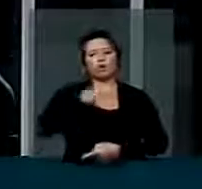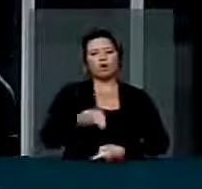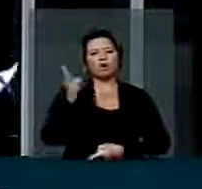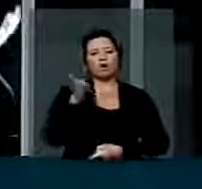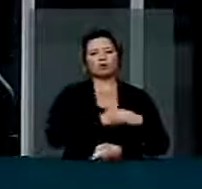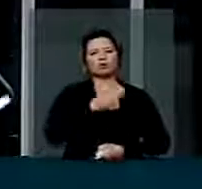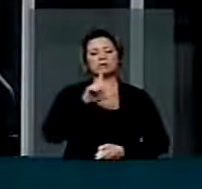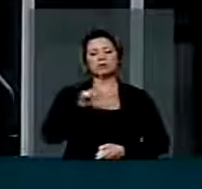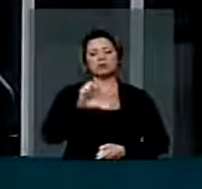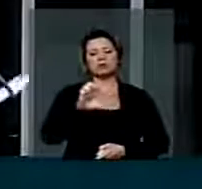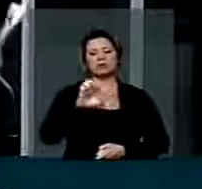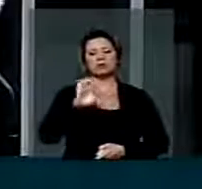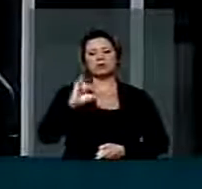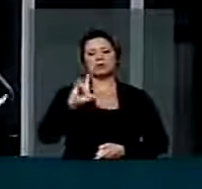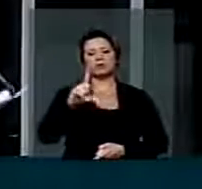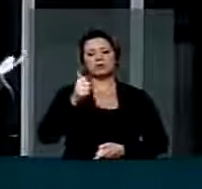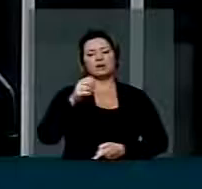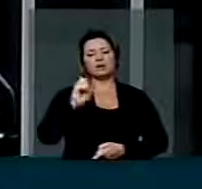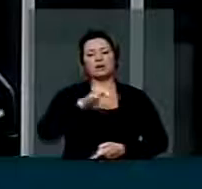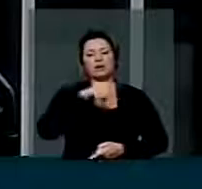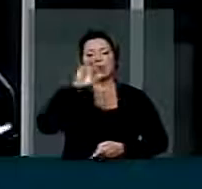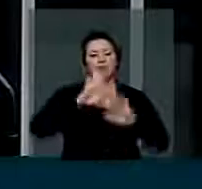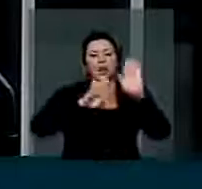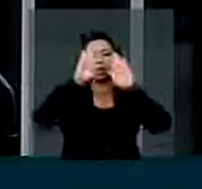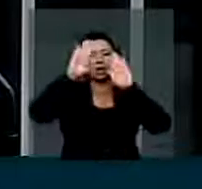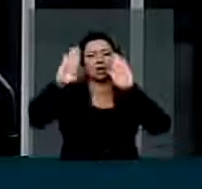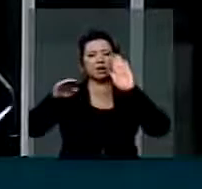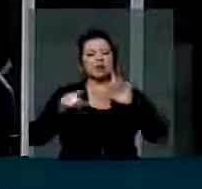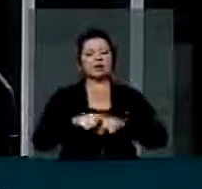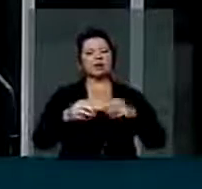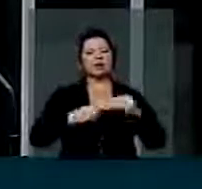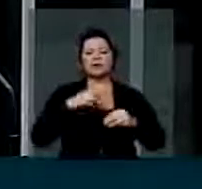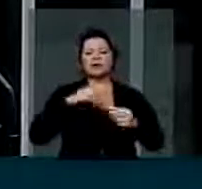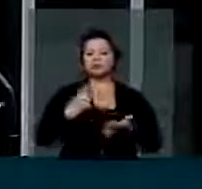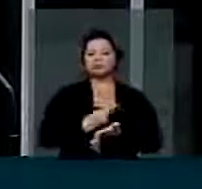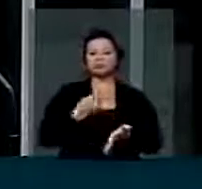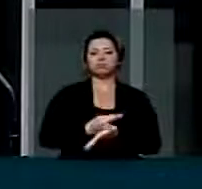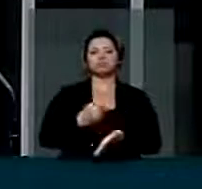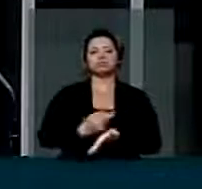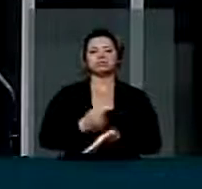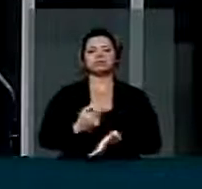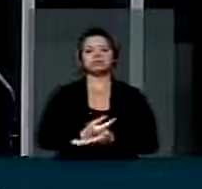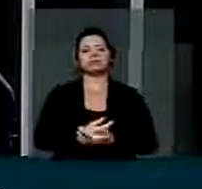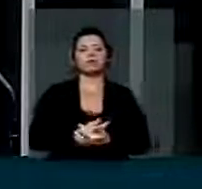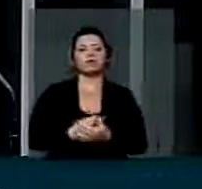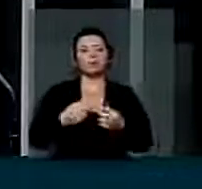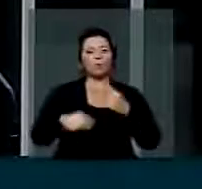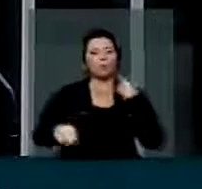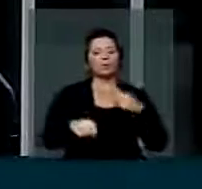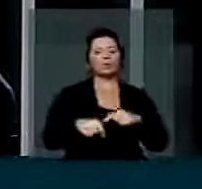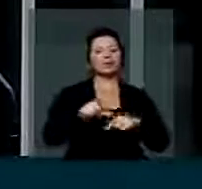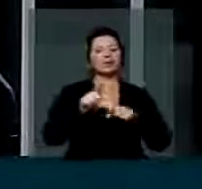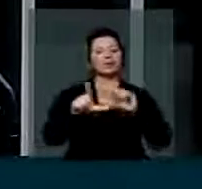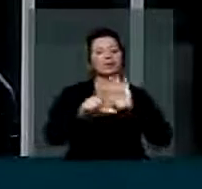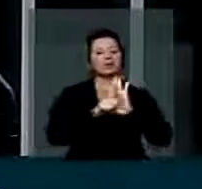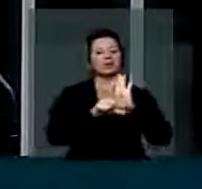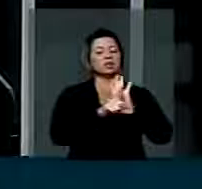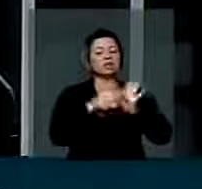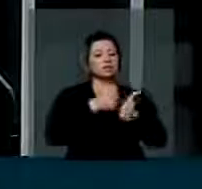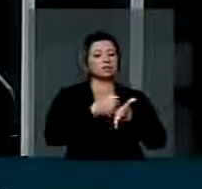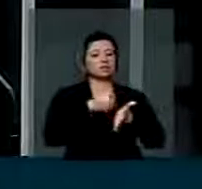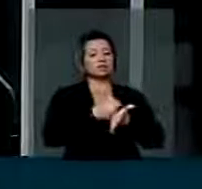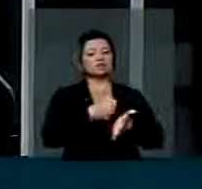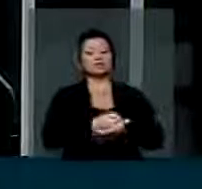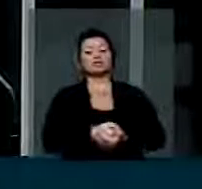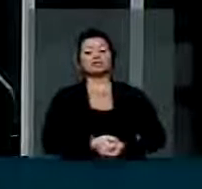do leilão em função de todas as irregularidades cometidas na legislação existente